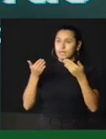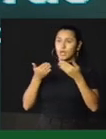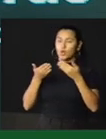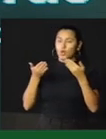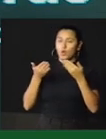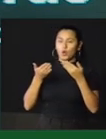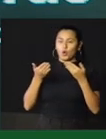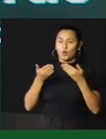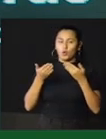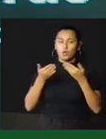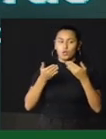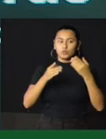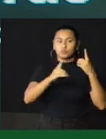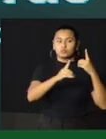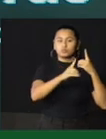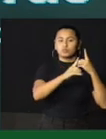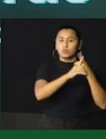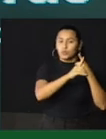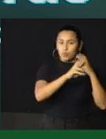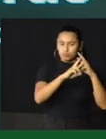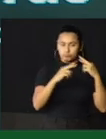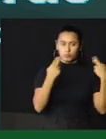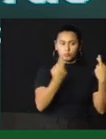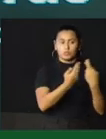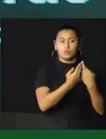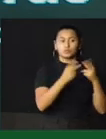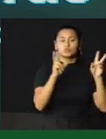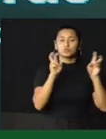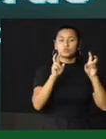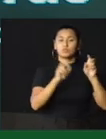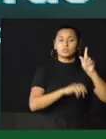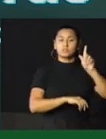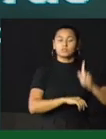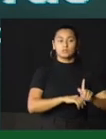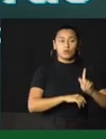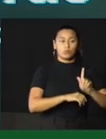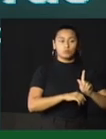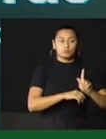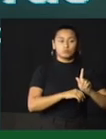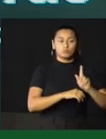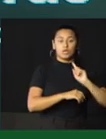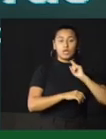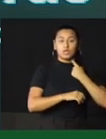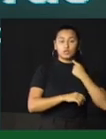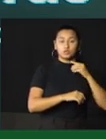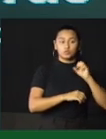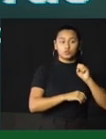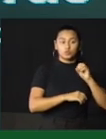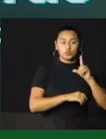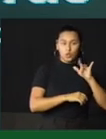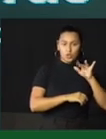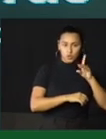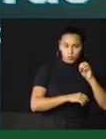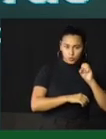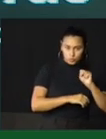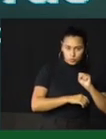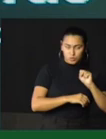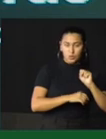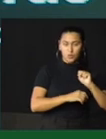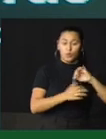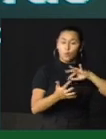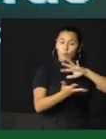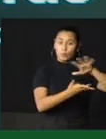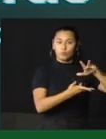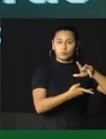um dos maiores encontros de gestão de resíduos sólidos do planeta na África do Sul a um evento da iswa